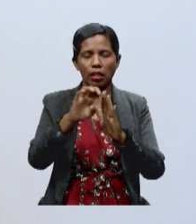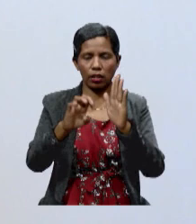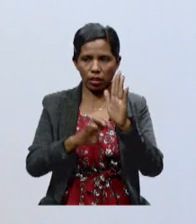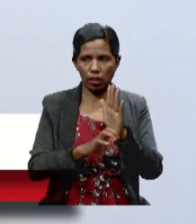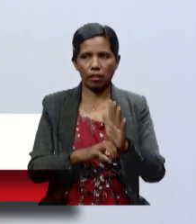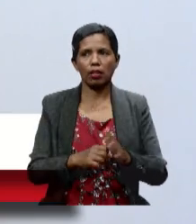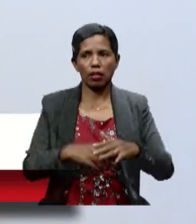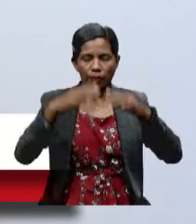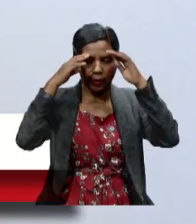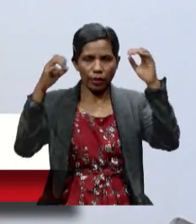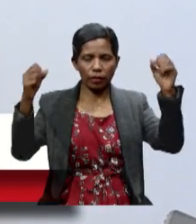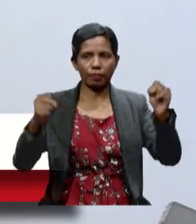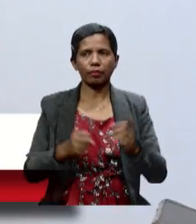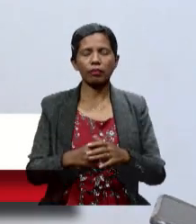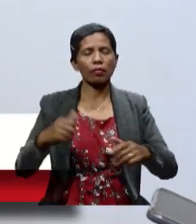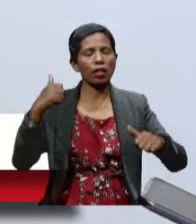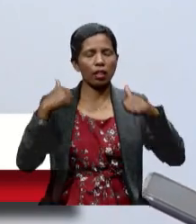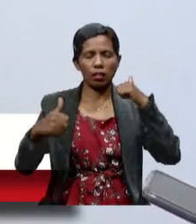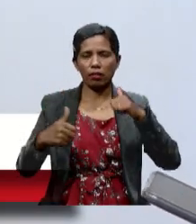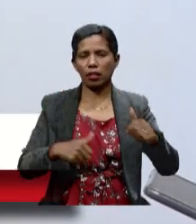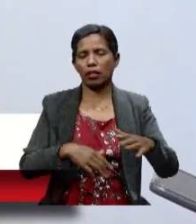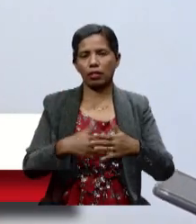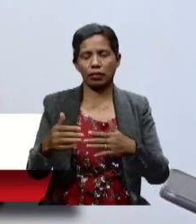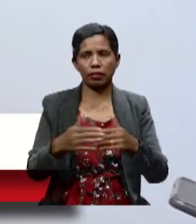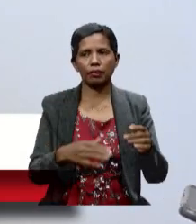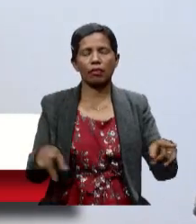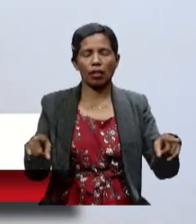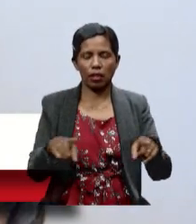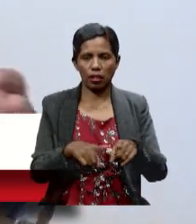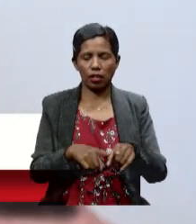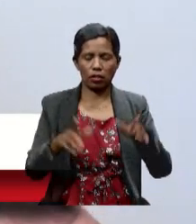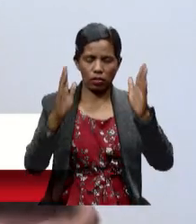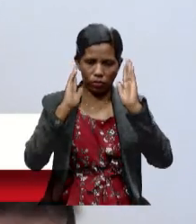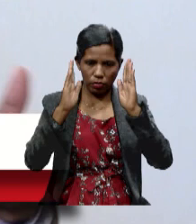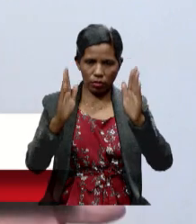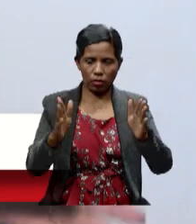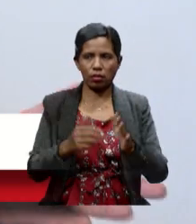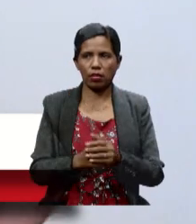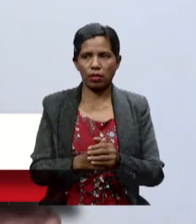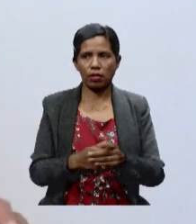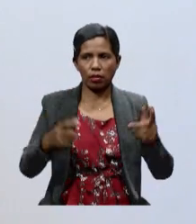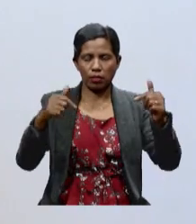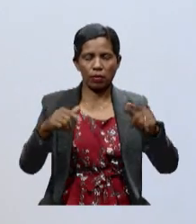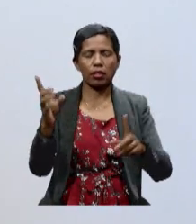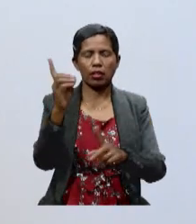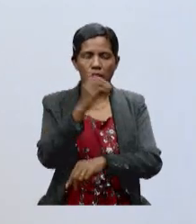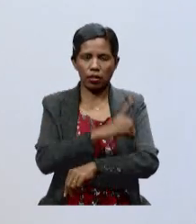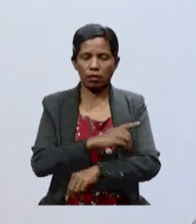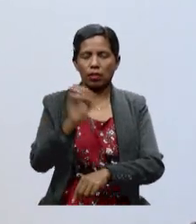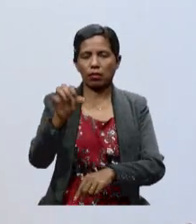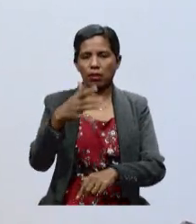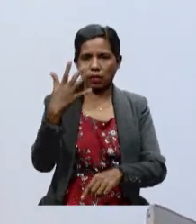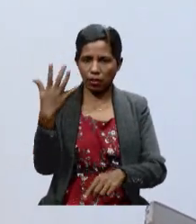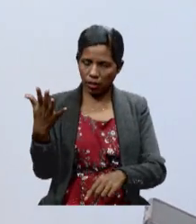Presidente da República, nem a minha atividade normal. Se sai assunto privado, ou mais de 15 dias, mas eu